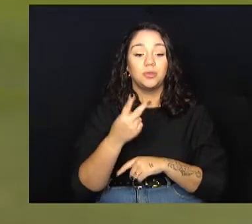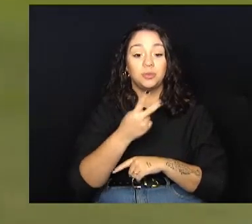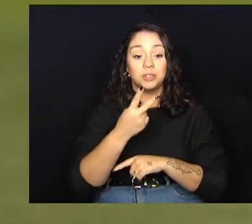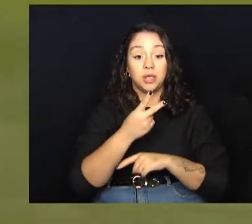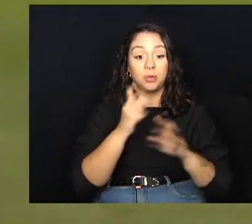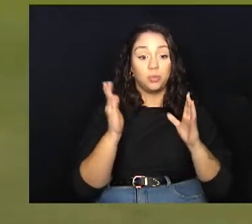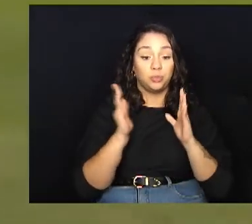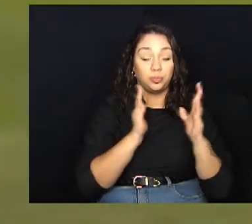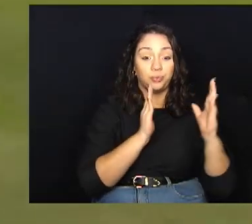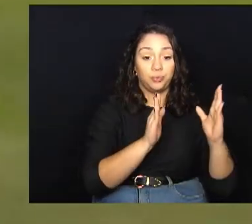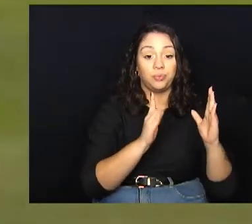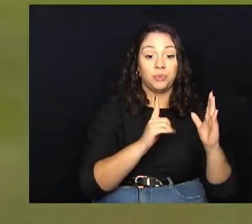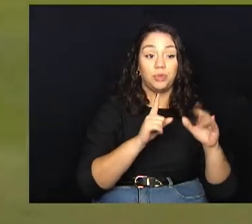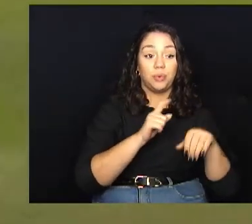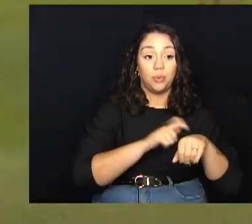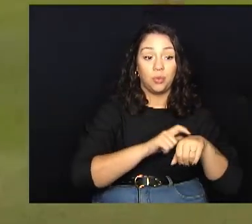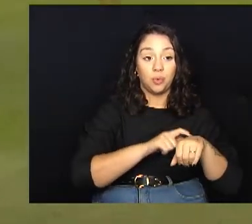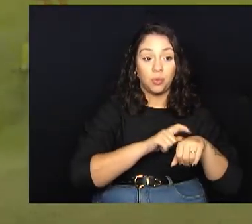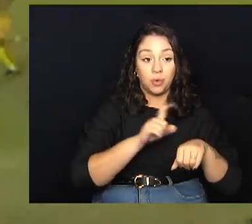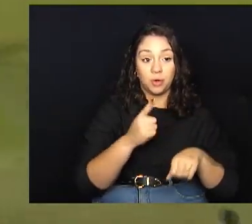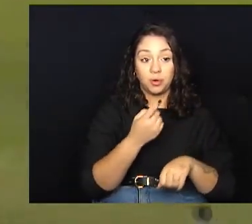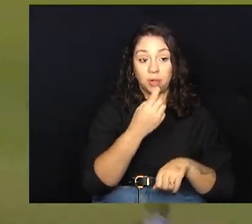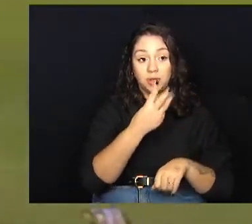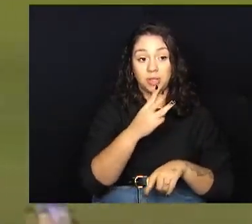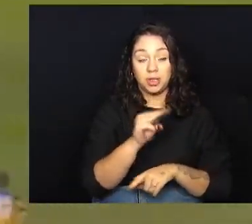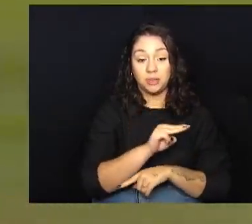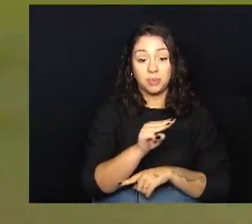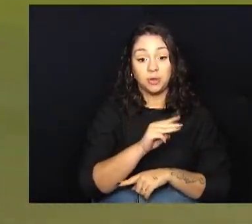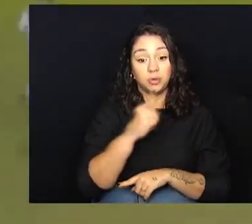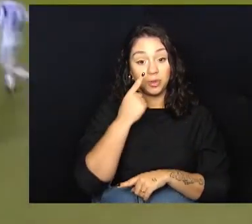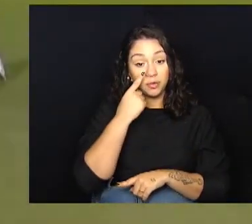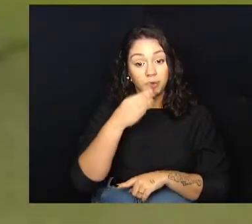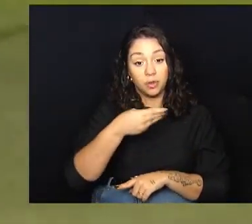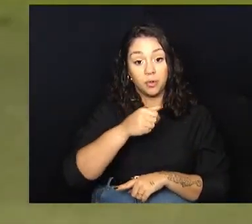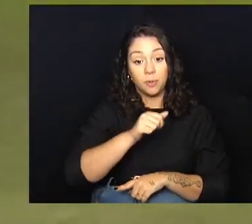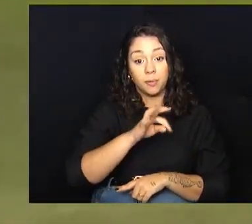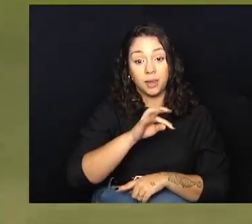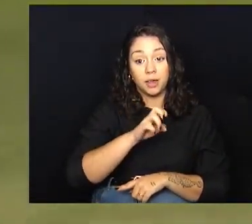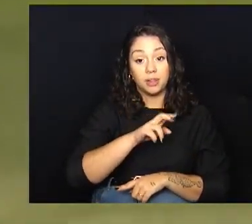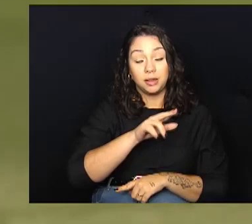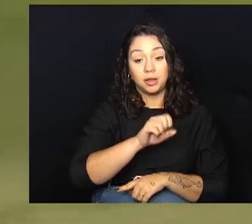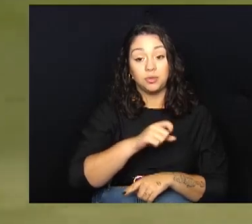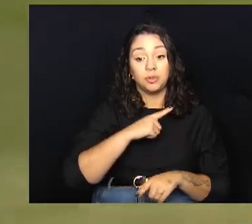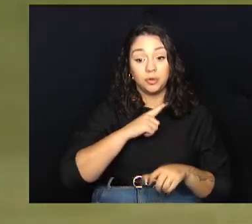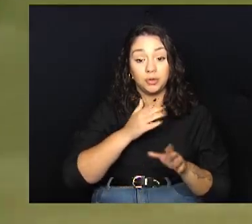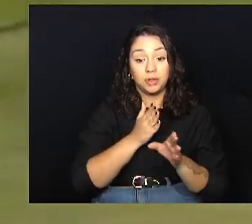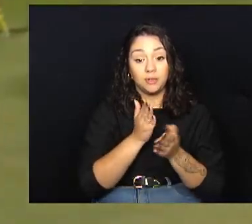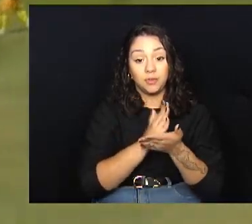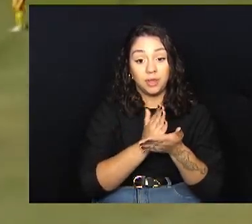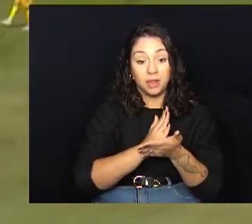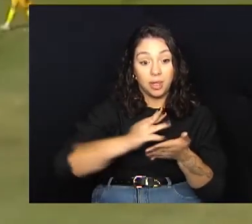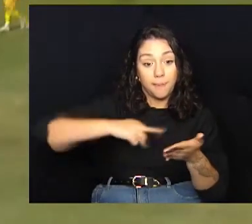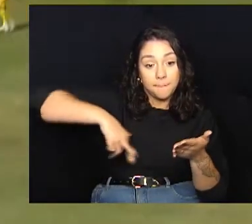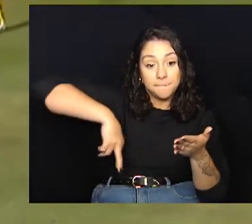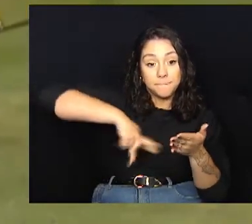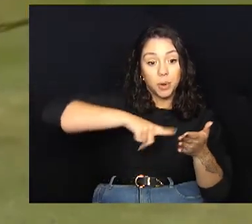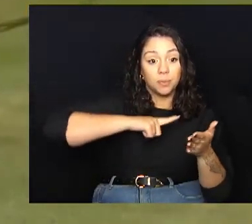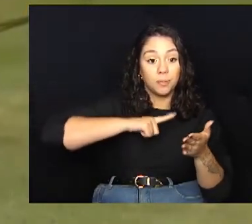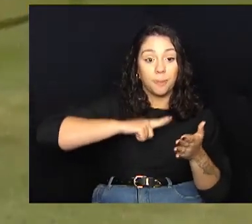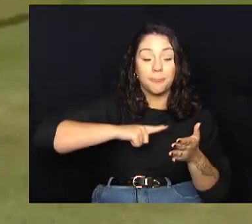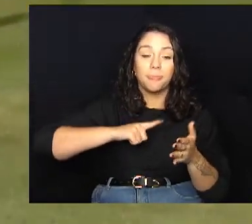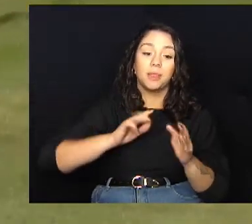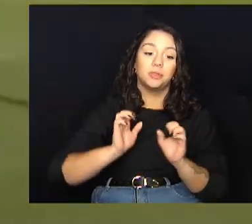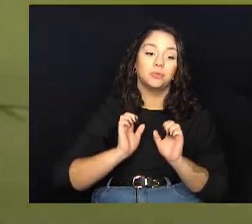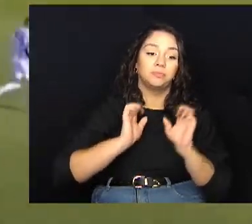13 minutos Tales pela direita viu Mateus Jesus que da intermediária soltou a bomba e Jordy mandou